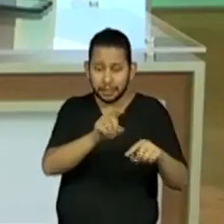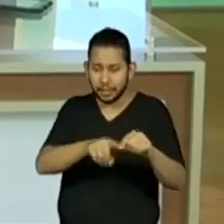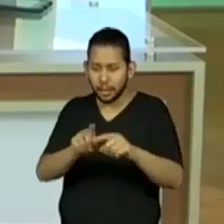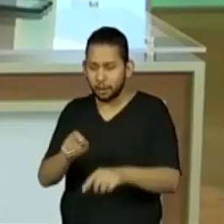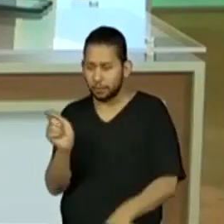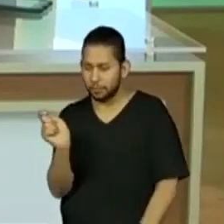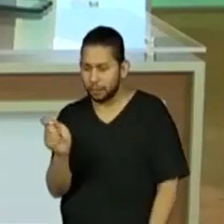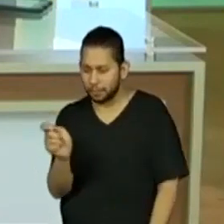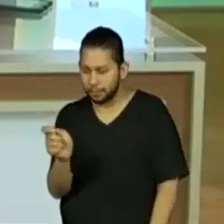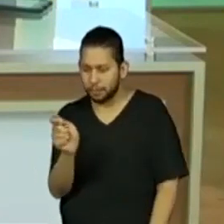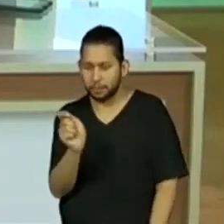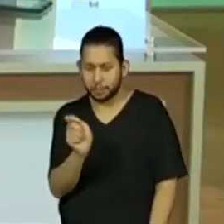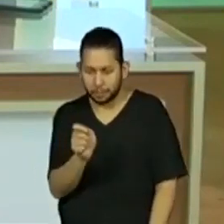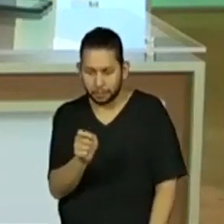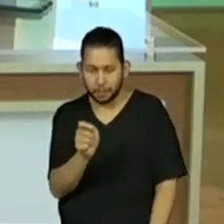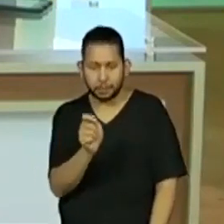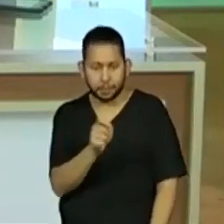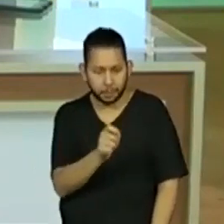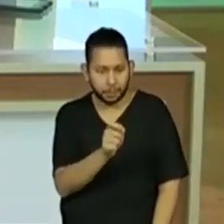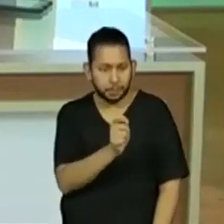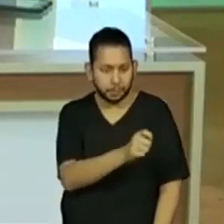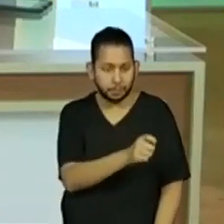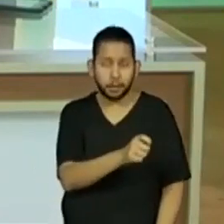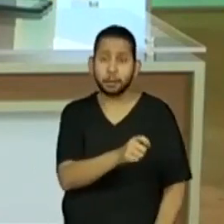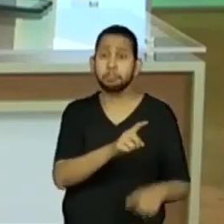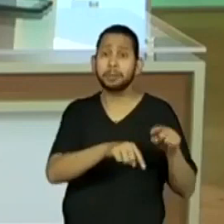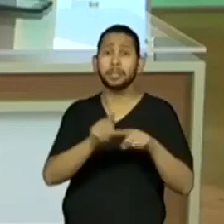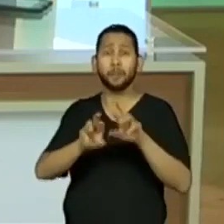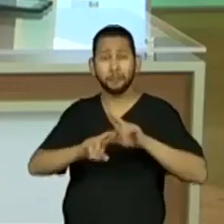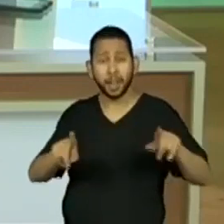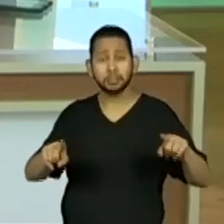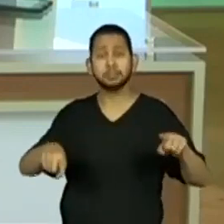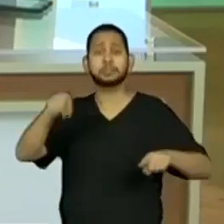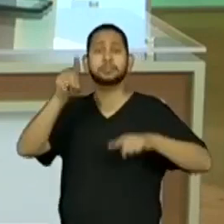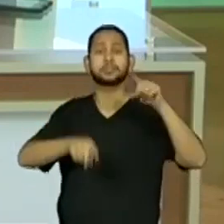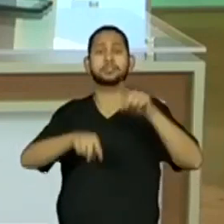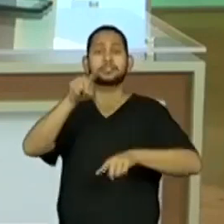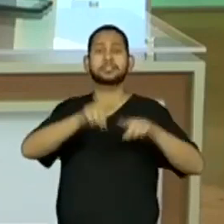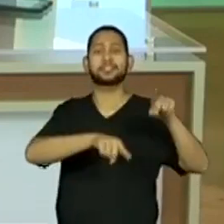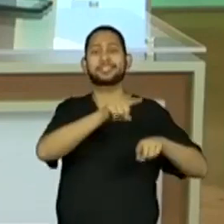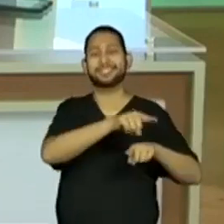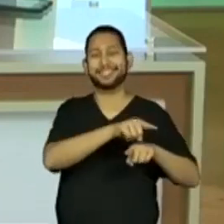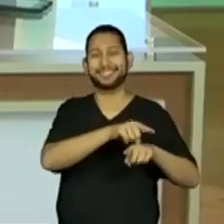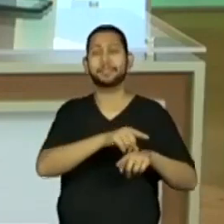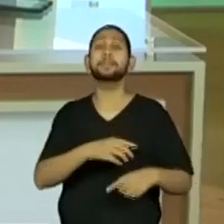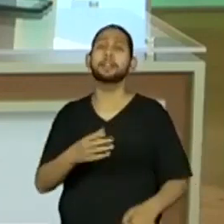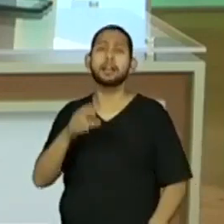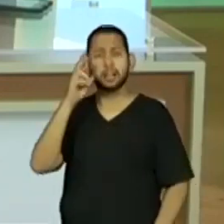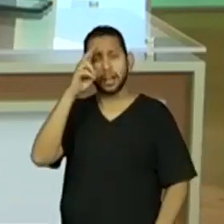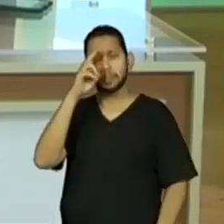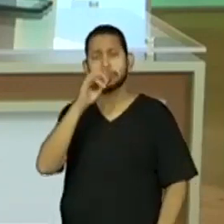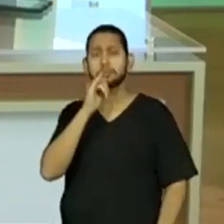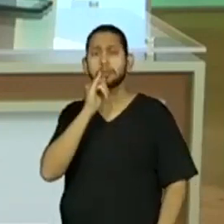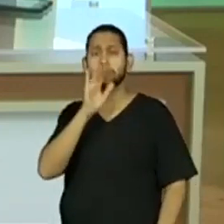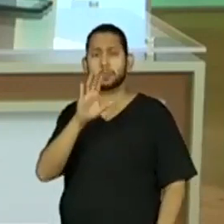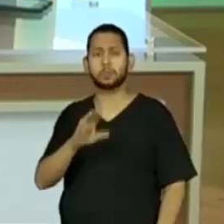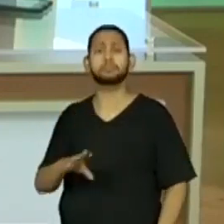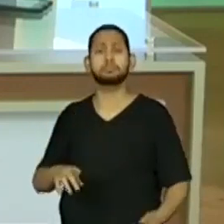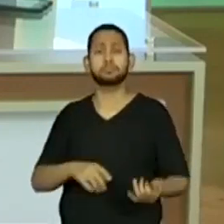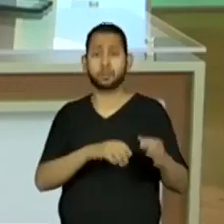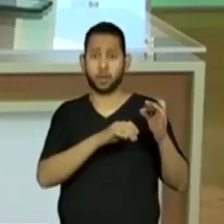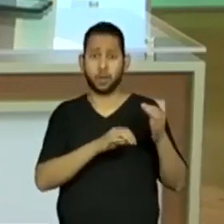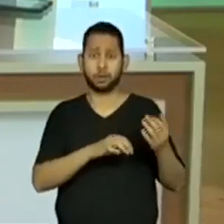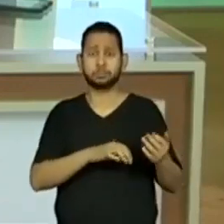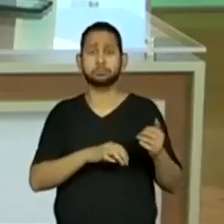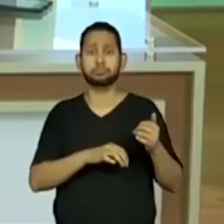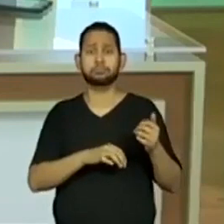materiais gera uma infinidade, uma variedade enorme de sons. Lembre-se, por exemplo, de uma orquestra com